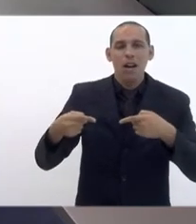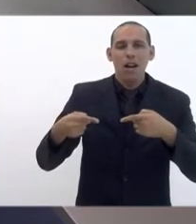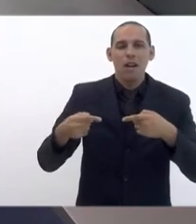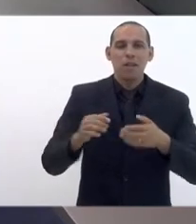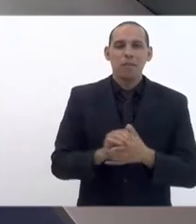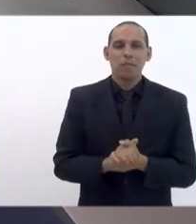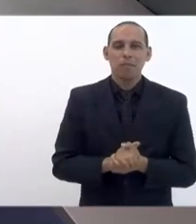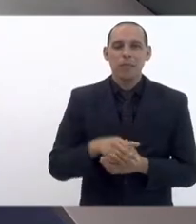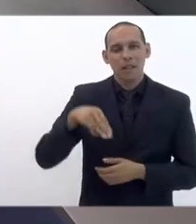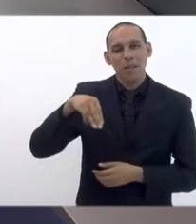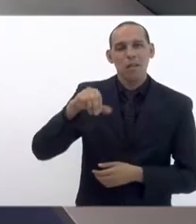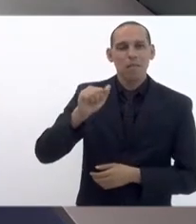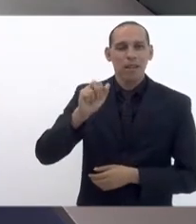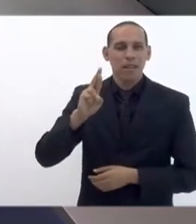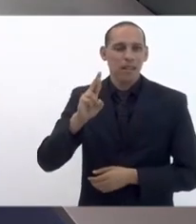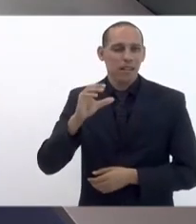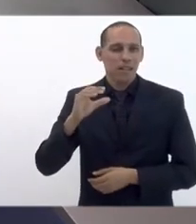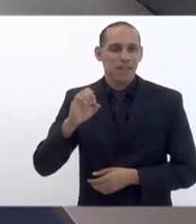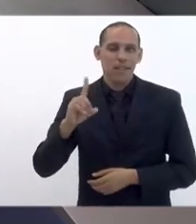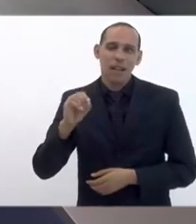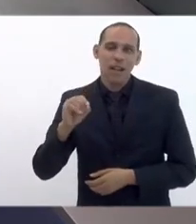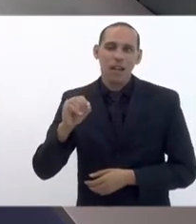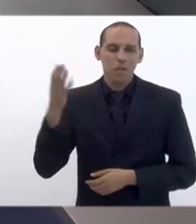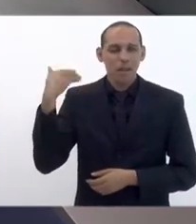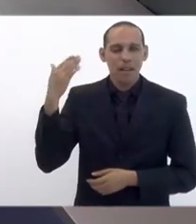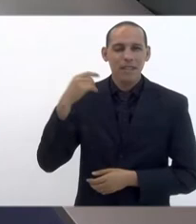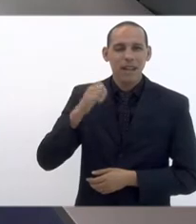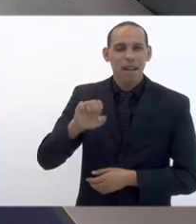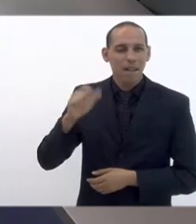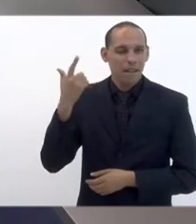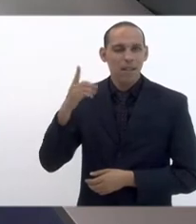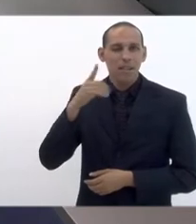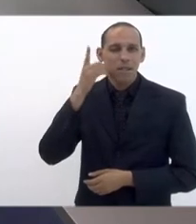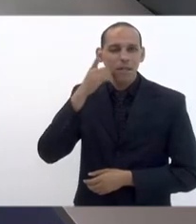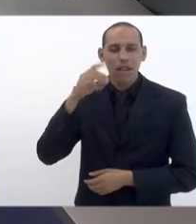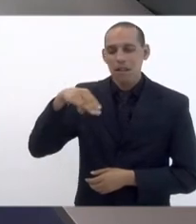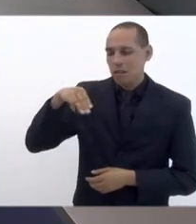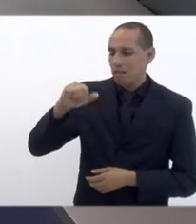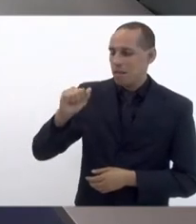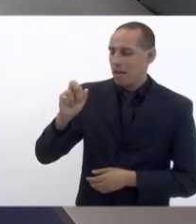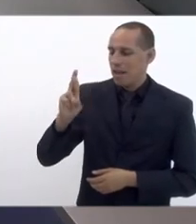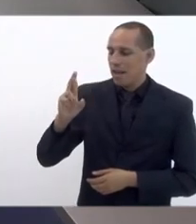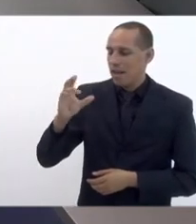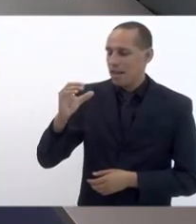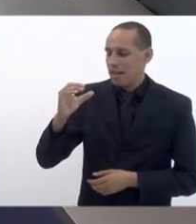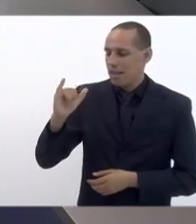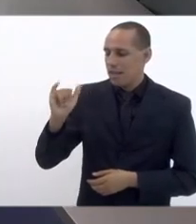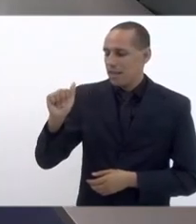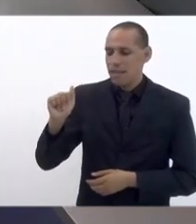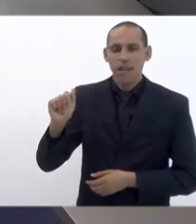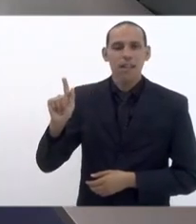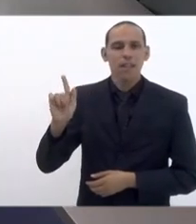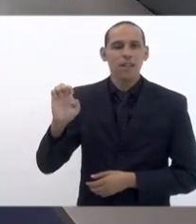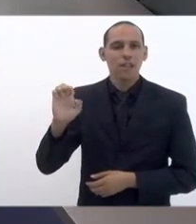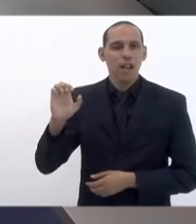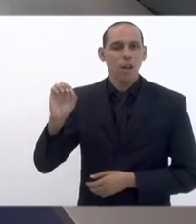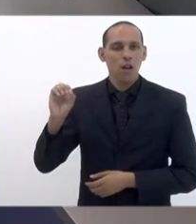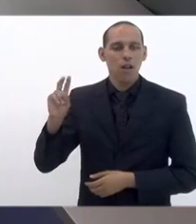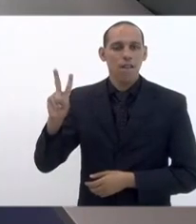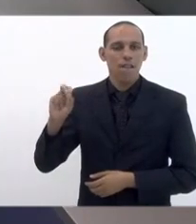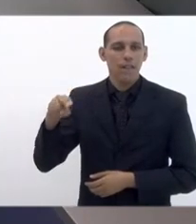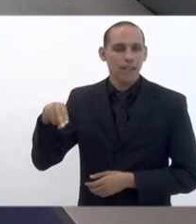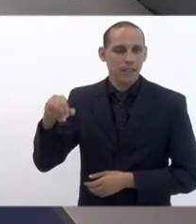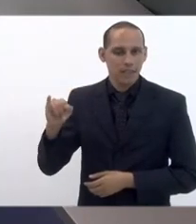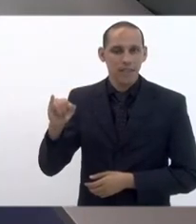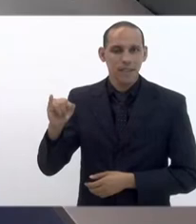Marcelo, lembra da então deputada Márcia Giovanni trouxe o tema. E aí foi uma discussão longa, porque os